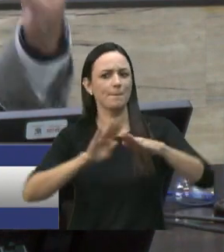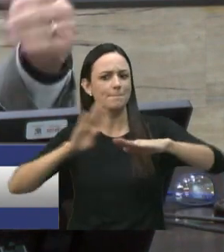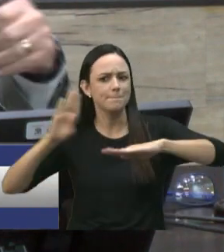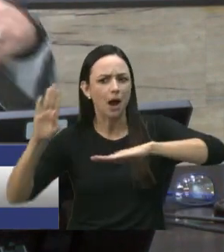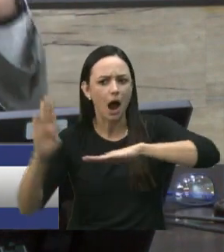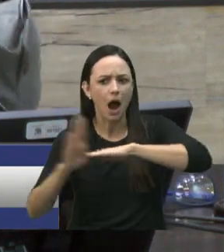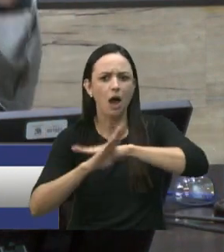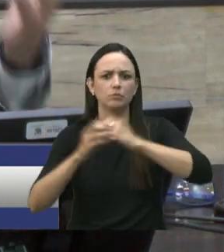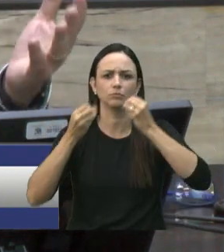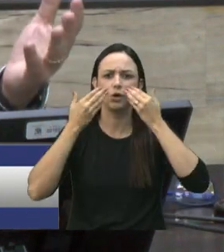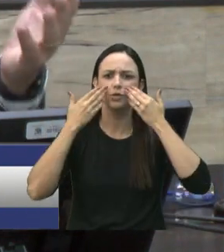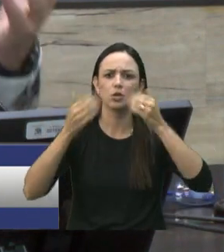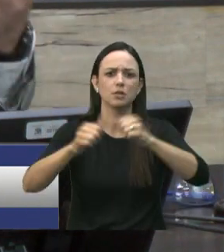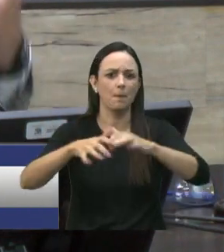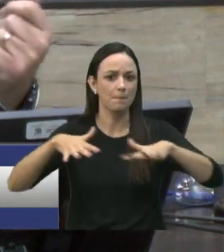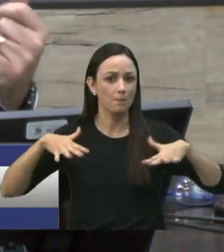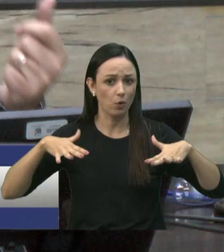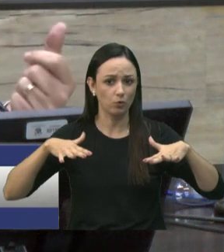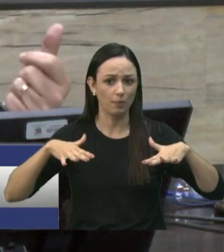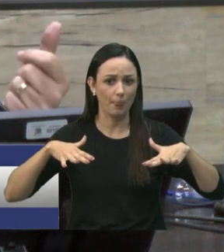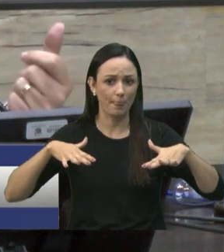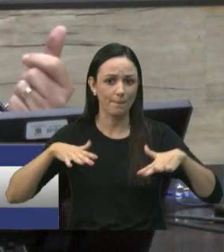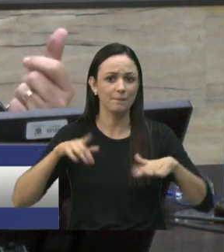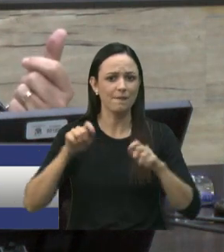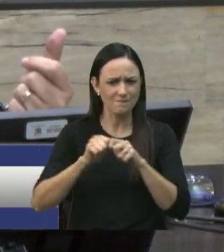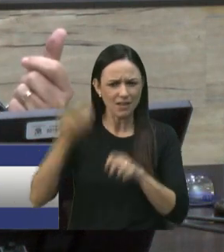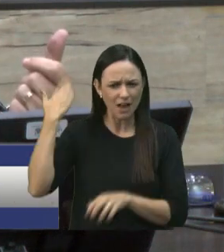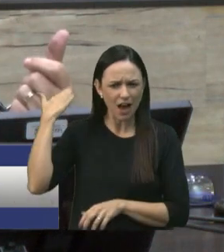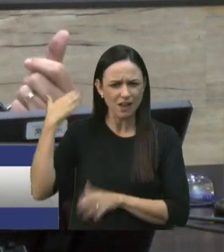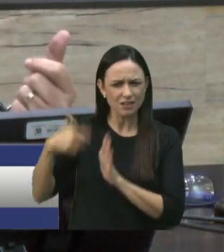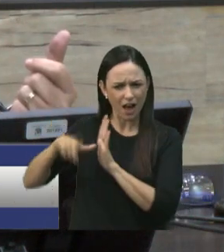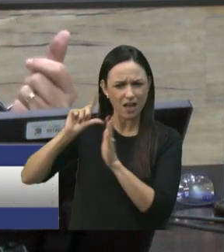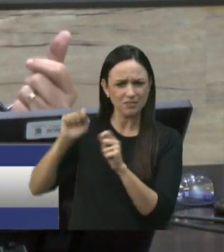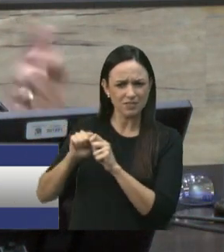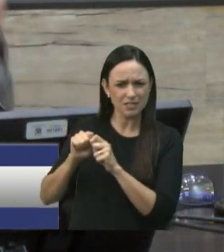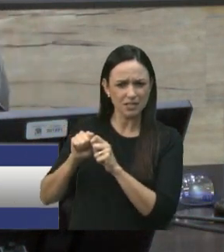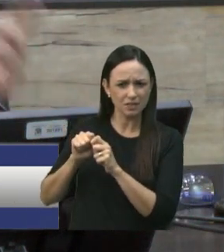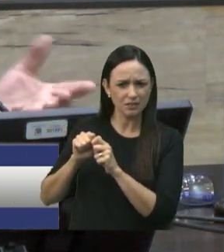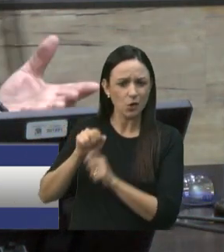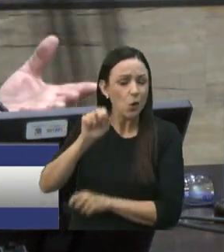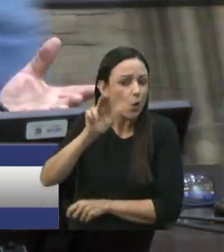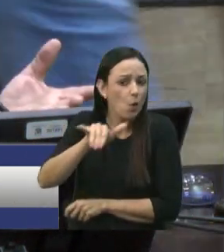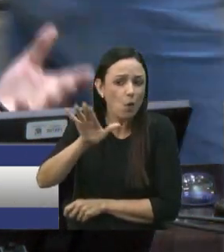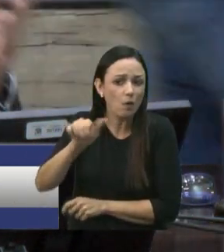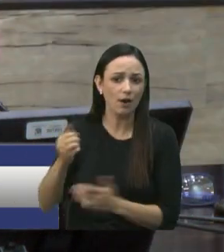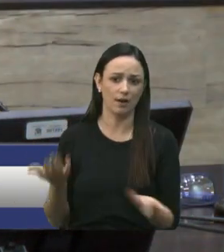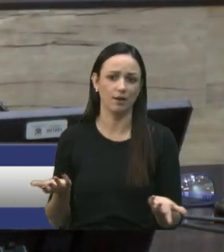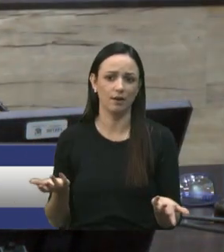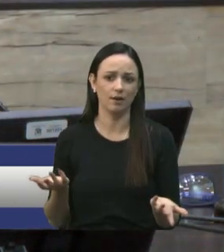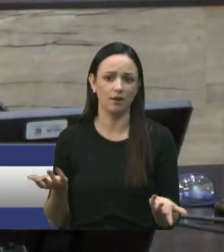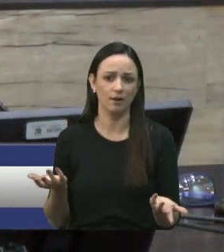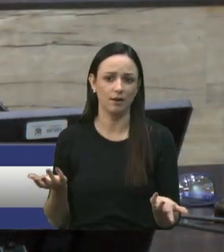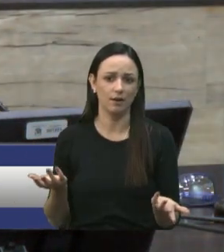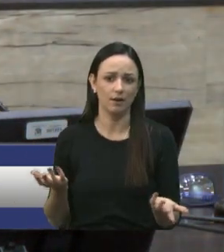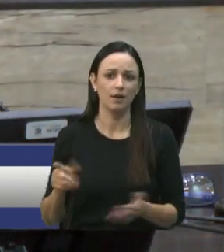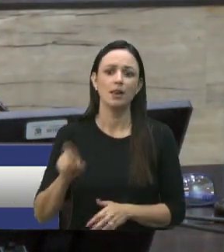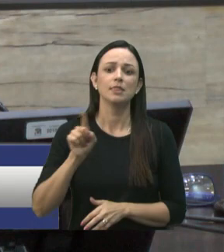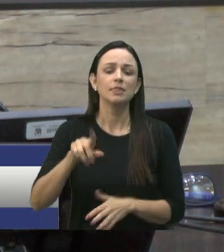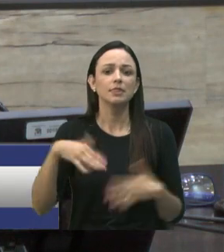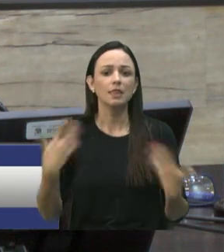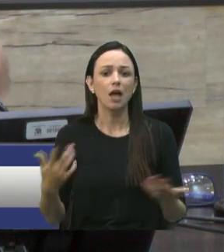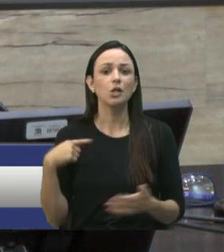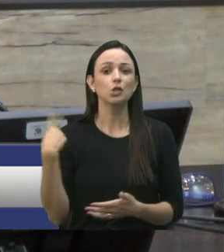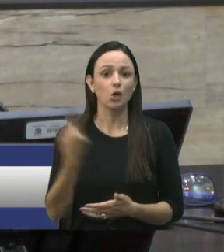audiências públicas e tudo mais. Era feito isso antes? Nunca foi feito. Então, assim, só que a